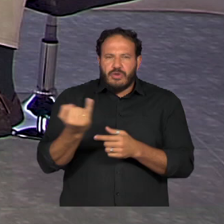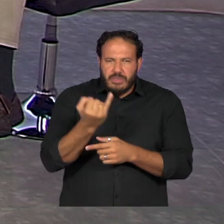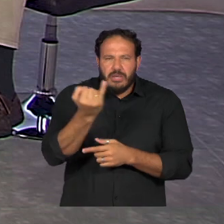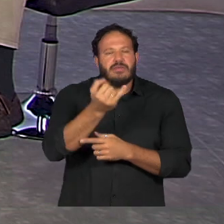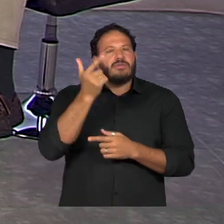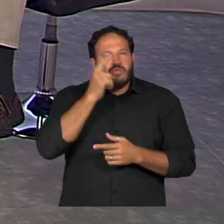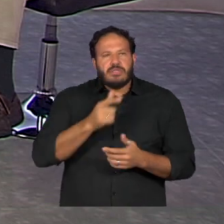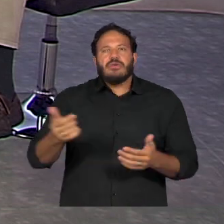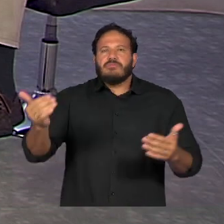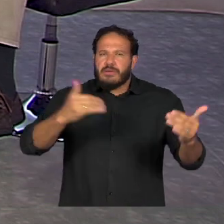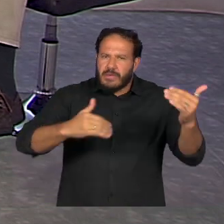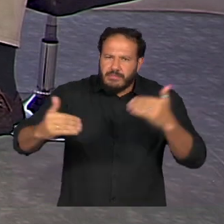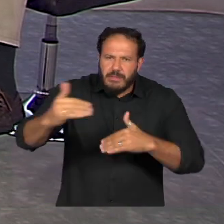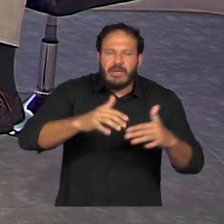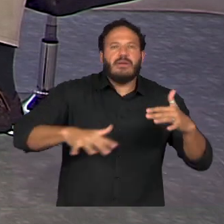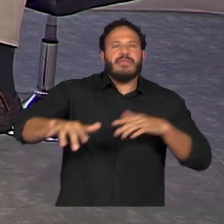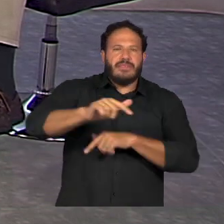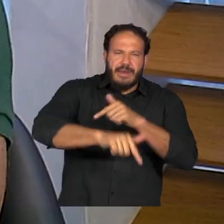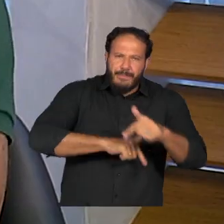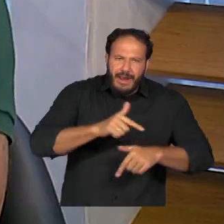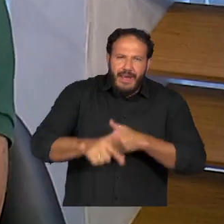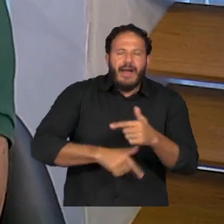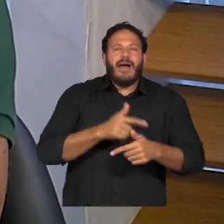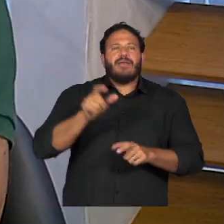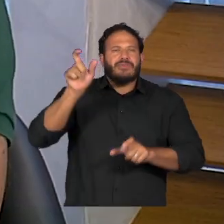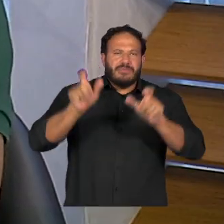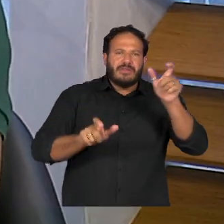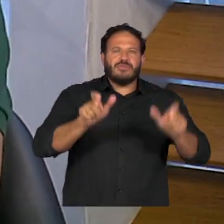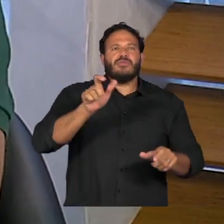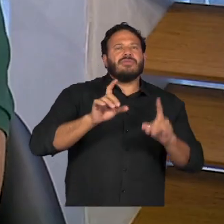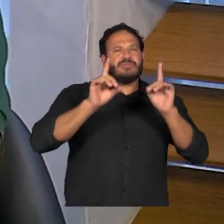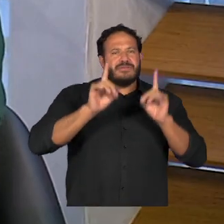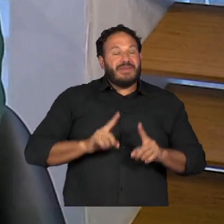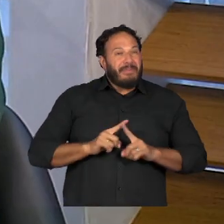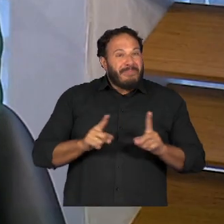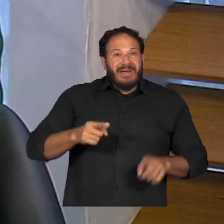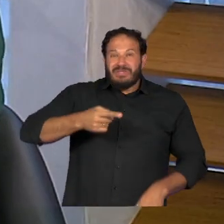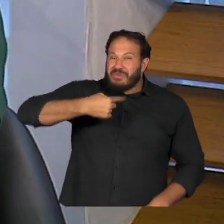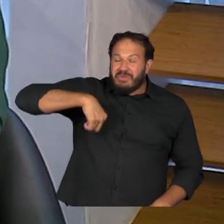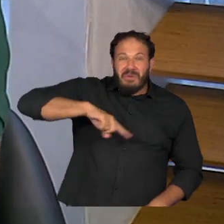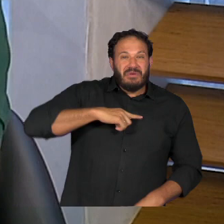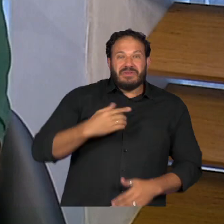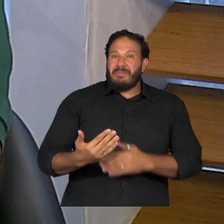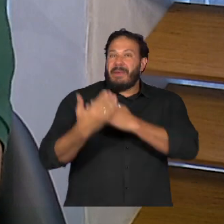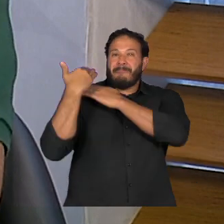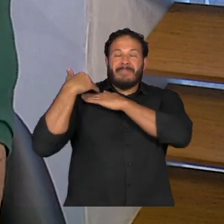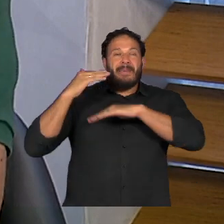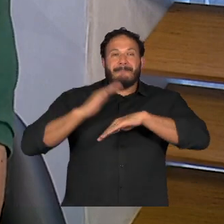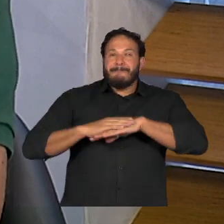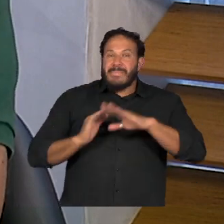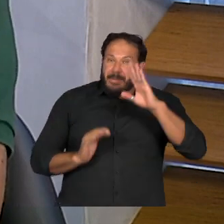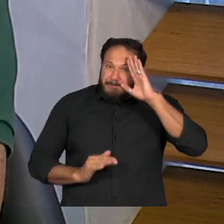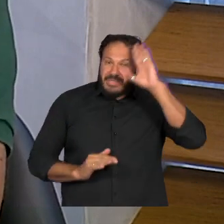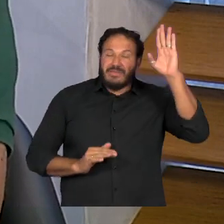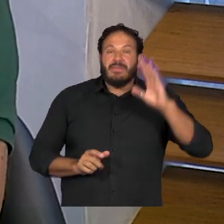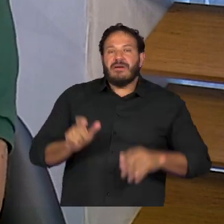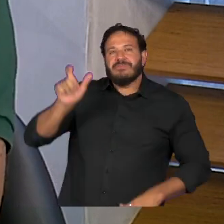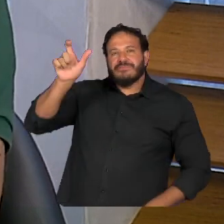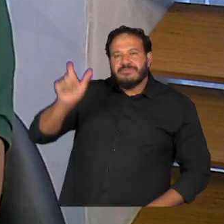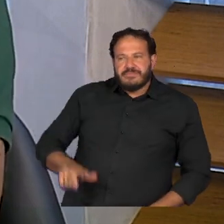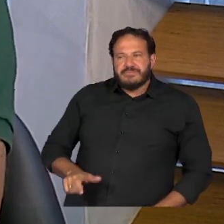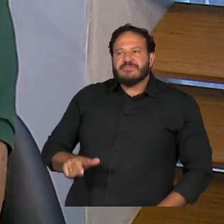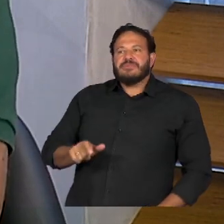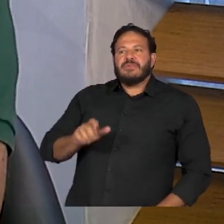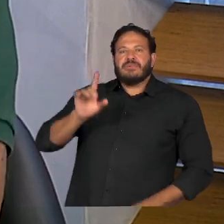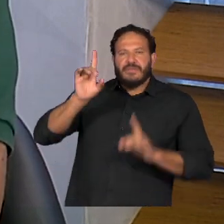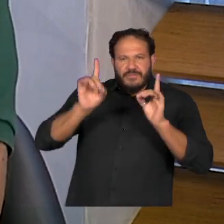de trabalho muitos deficientes não é mas o nosso papel é Sobretudo com deficientes intelectuais e